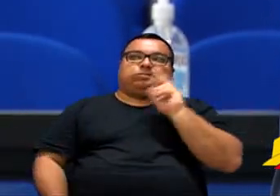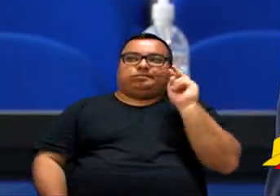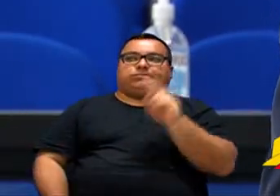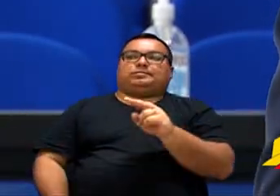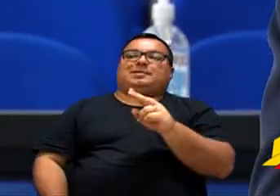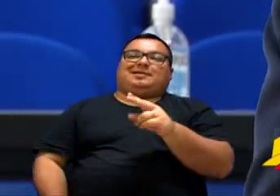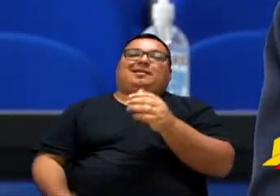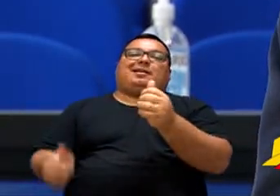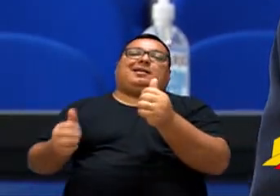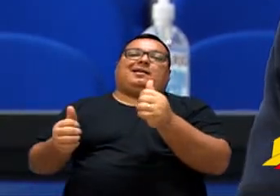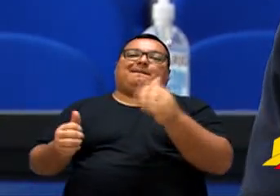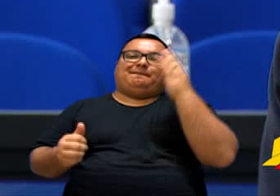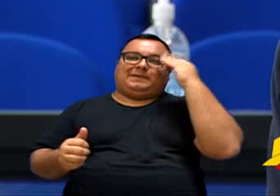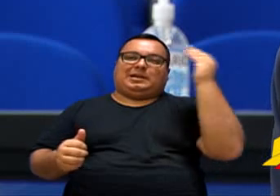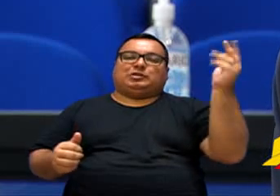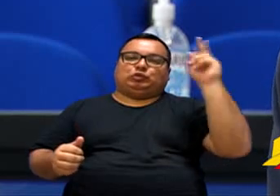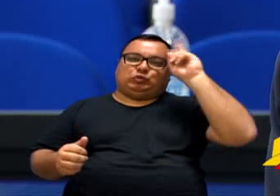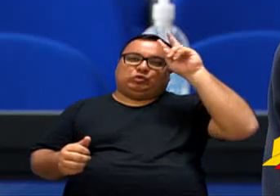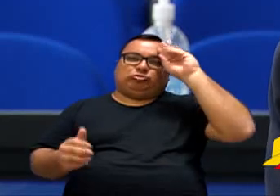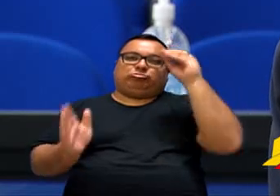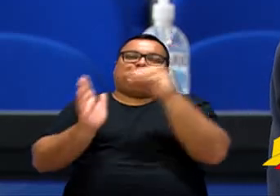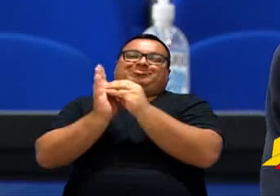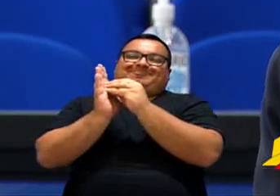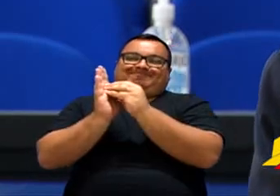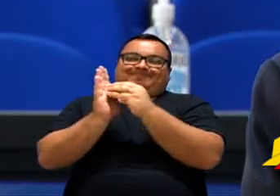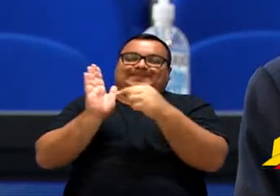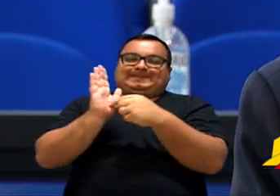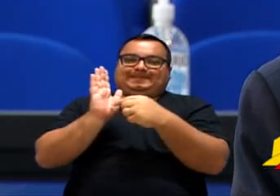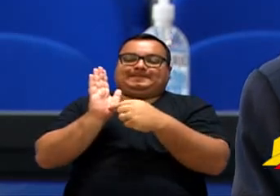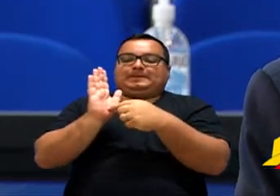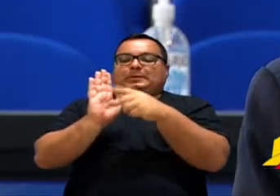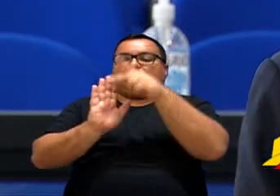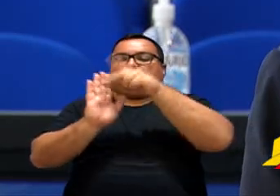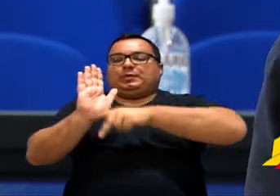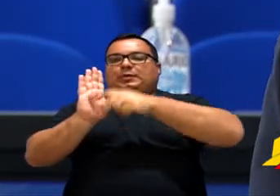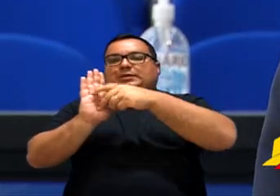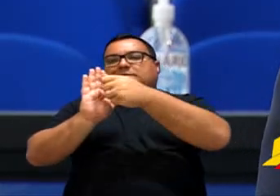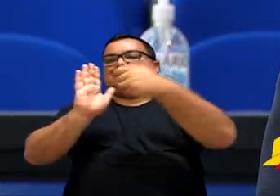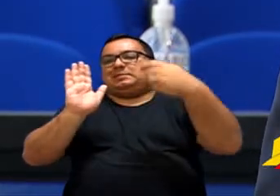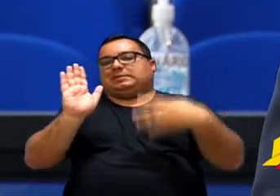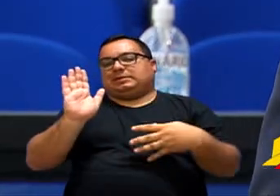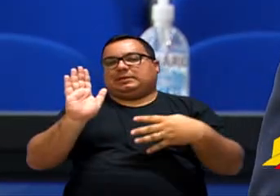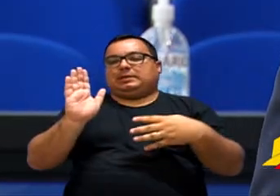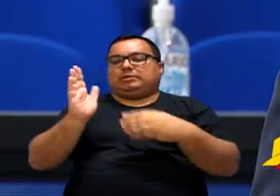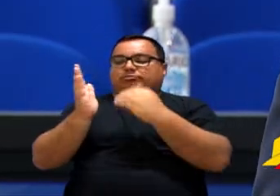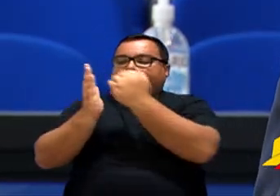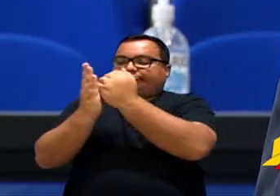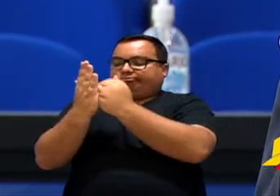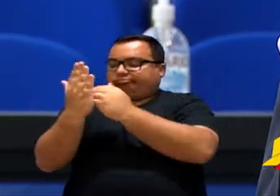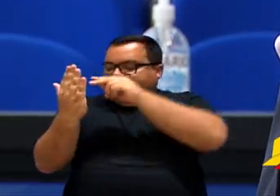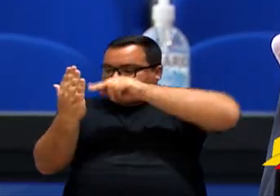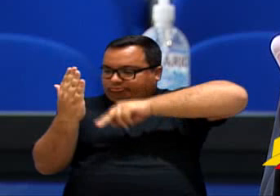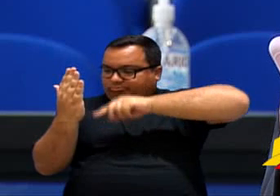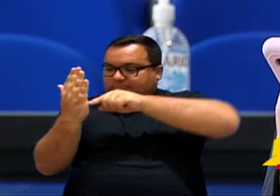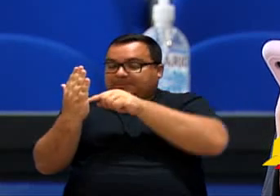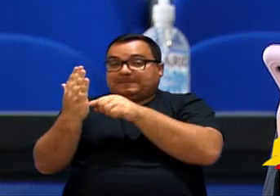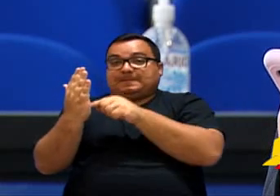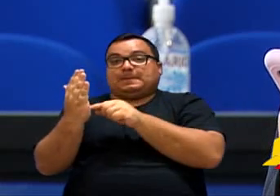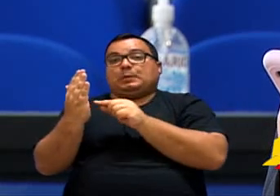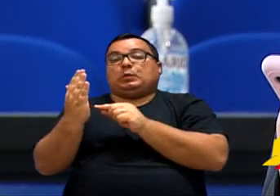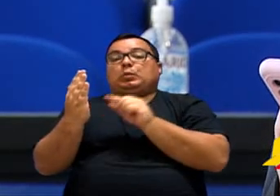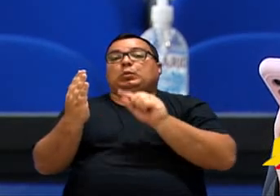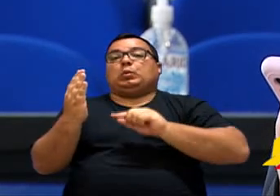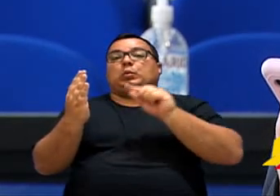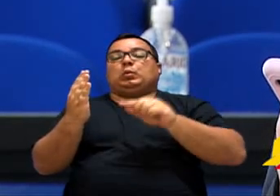humanidade, já é um fator histórico, tanto é que no projeto, traz aqui no corpo do projeto, dizendo, né,